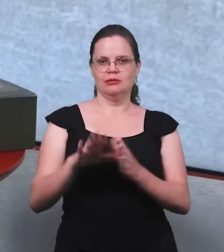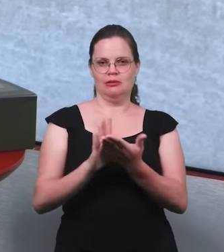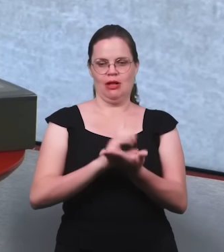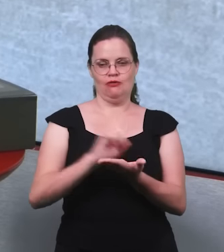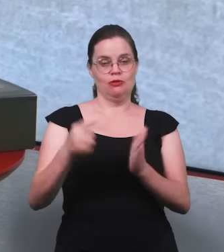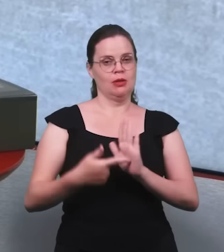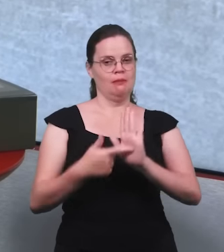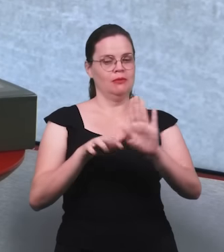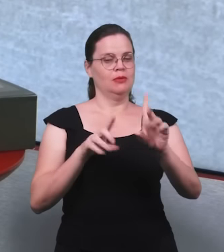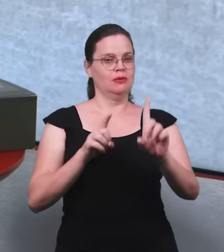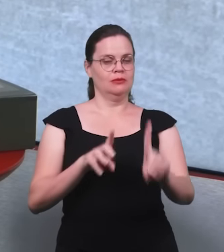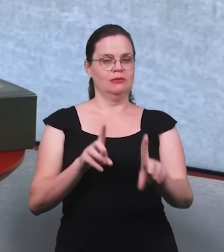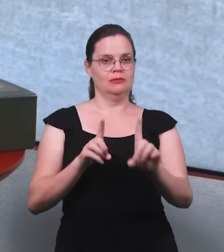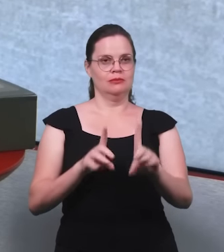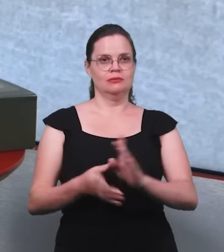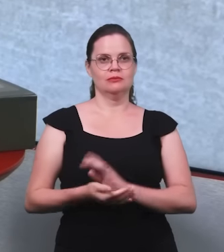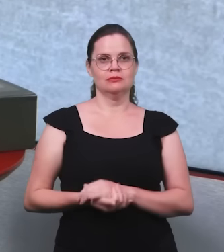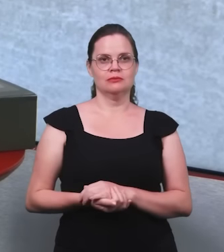que envolve